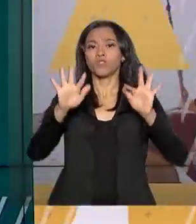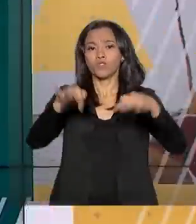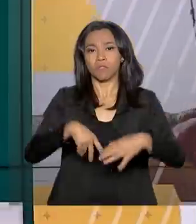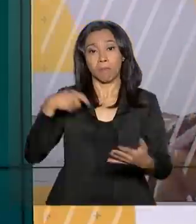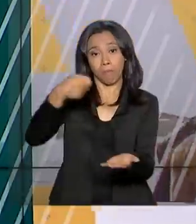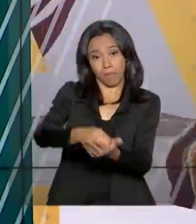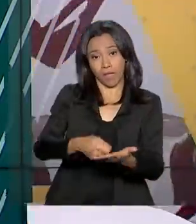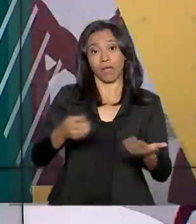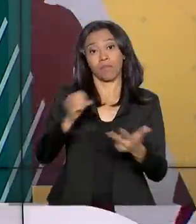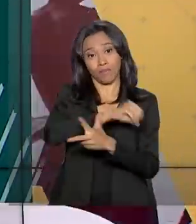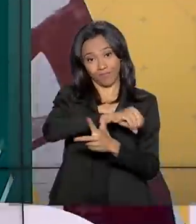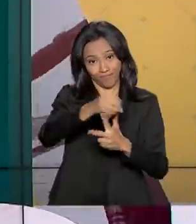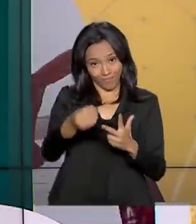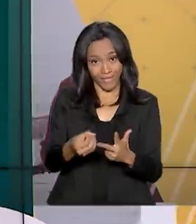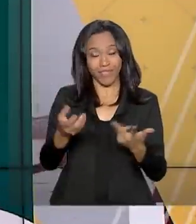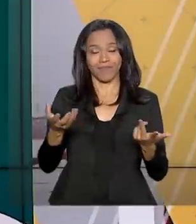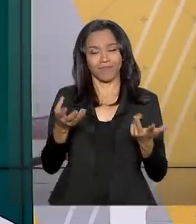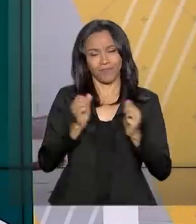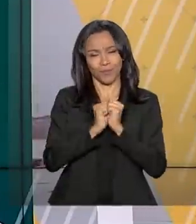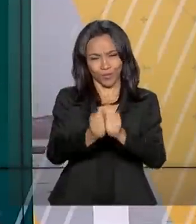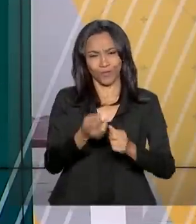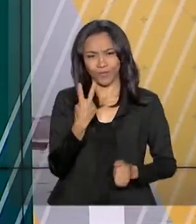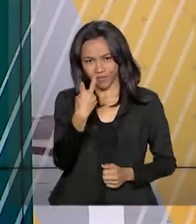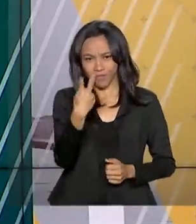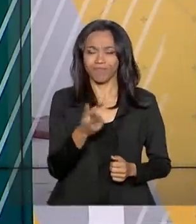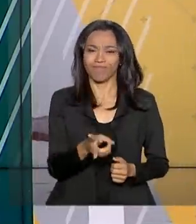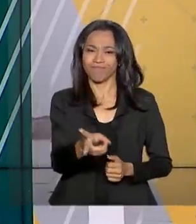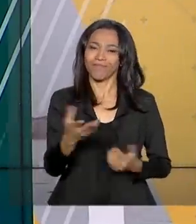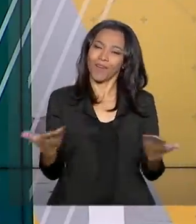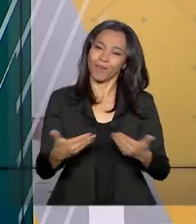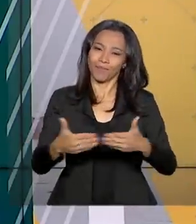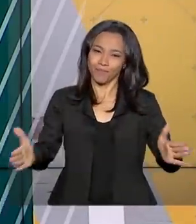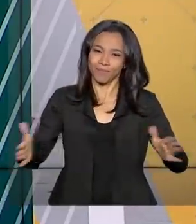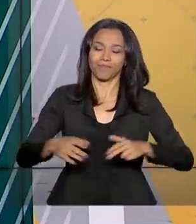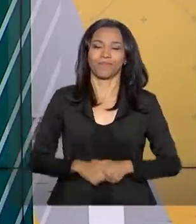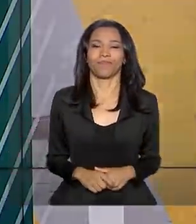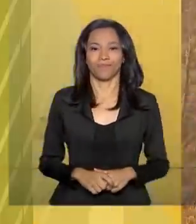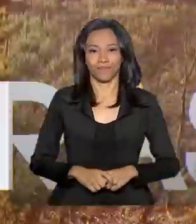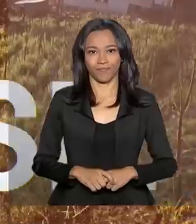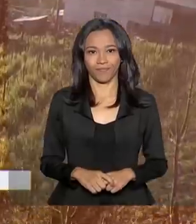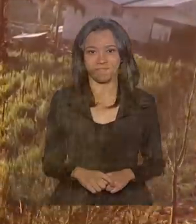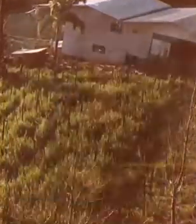pagamento da taxa do Enem. Fique com a gente, o Brasil em Dia já está no ar.